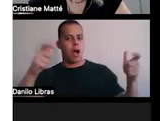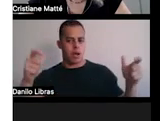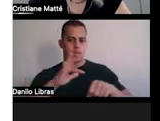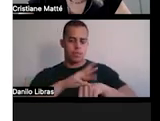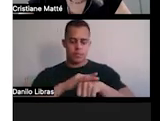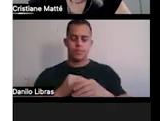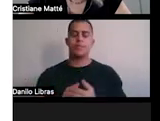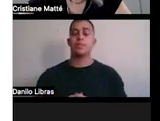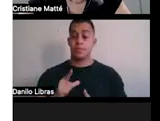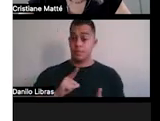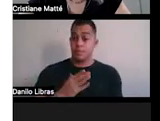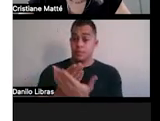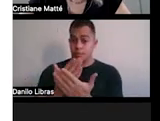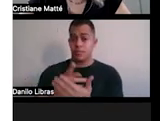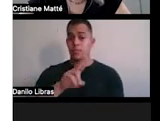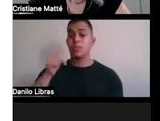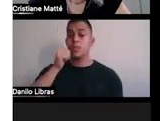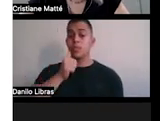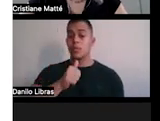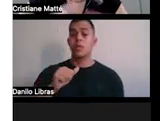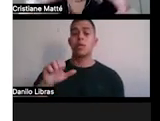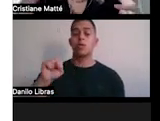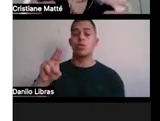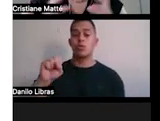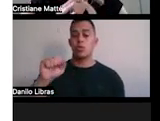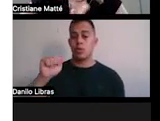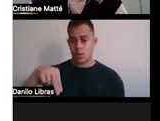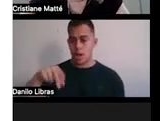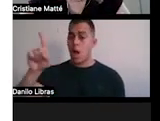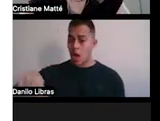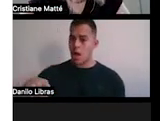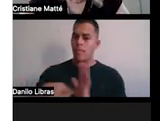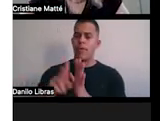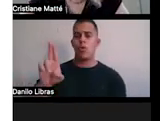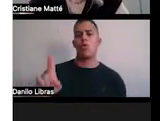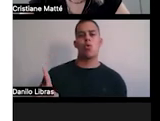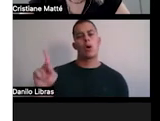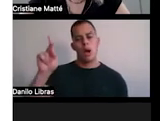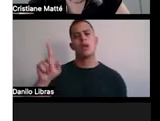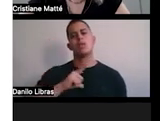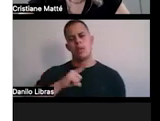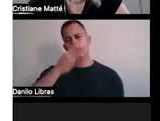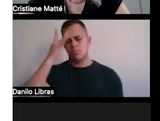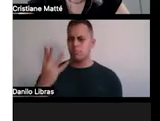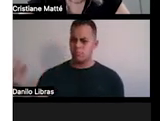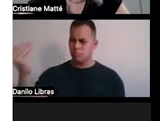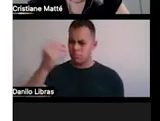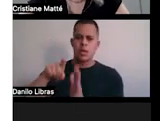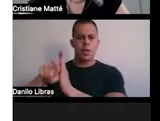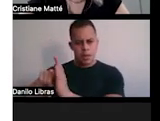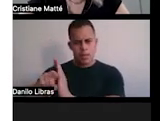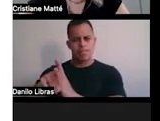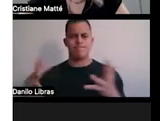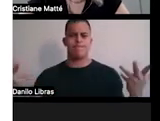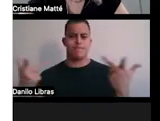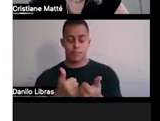doutora Susan Ozanne, ela é também do Reino Unido, então o Reino Unido ele tem, né, muitos pesquisadores espetaculares nessa área, tanto